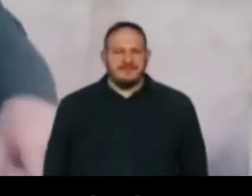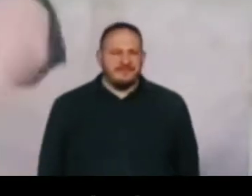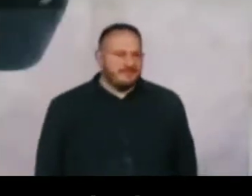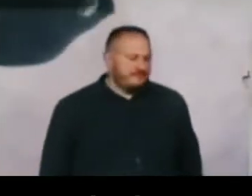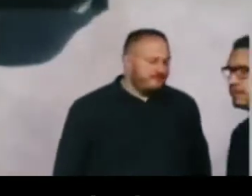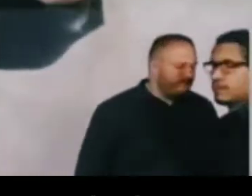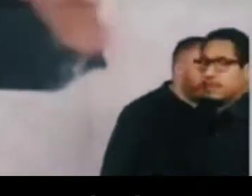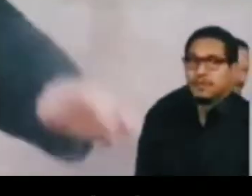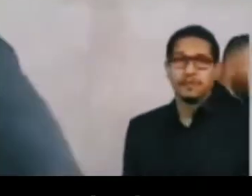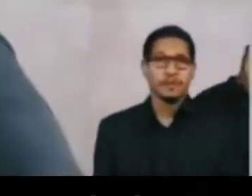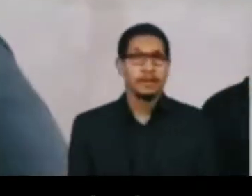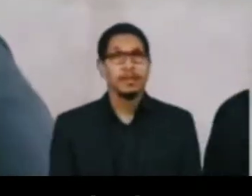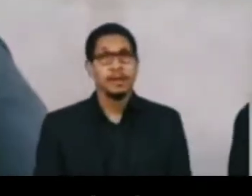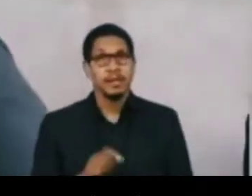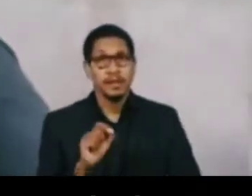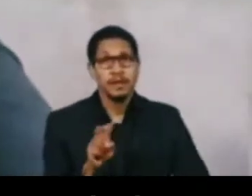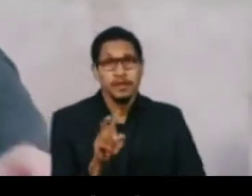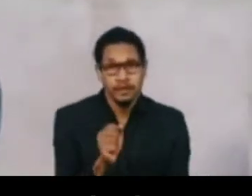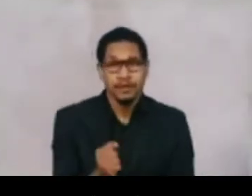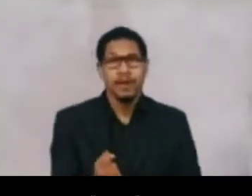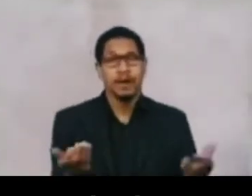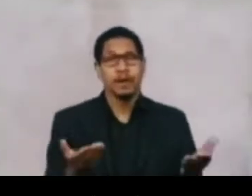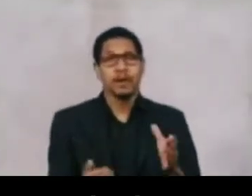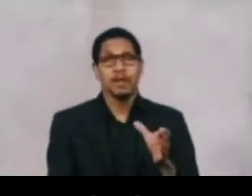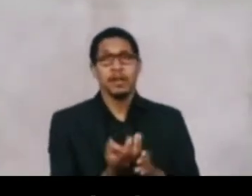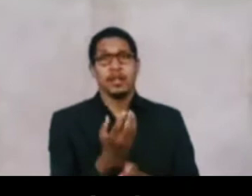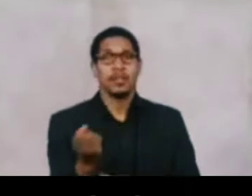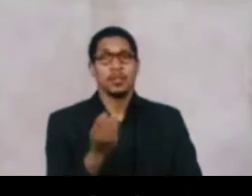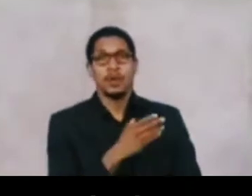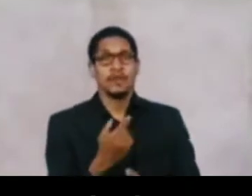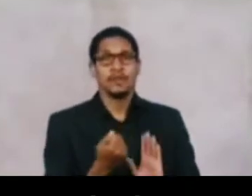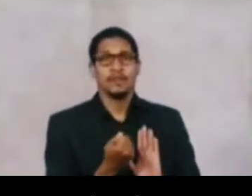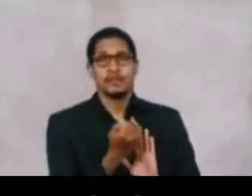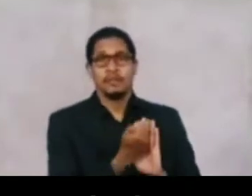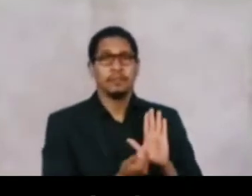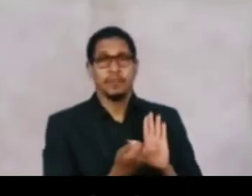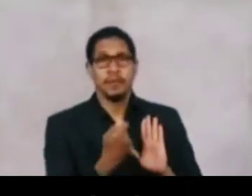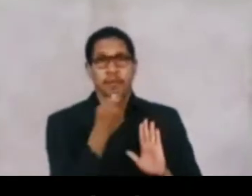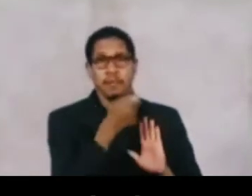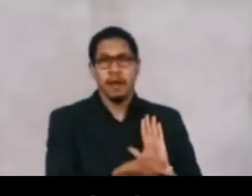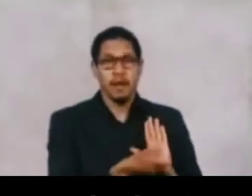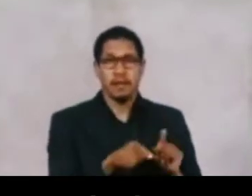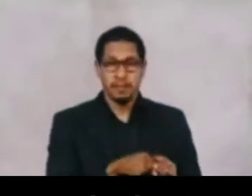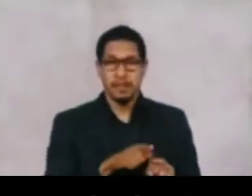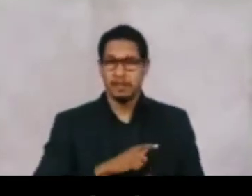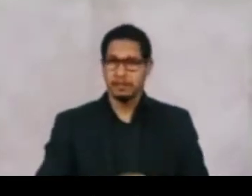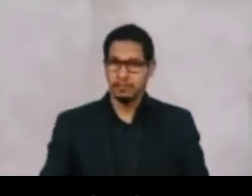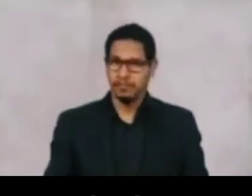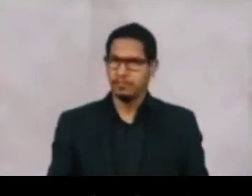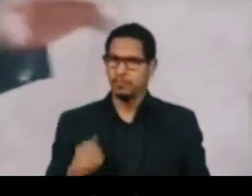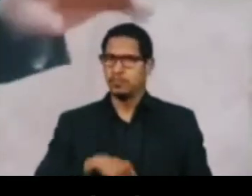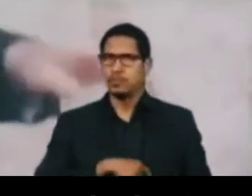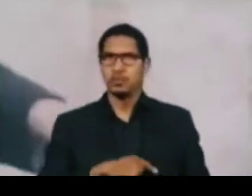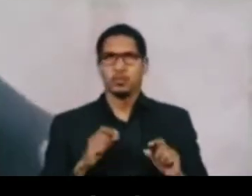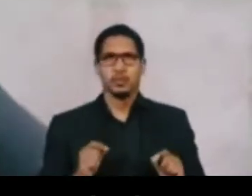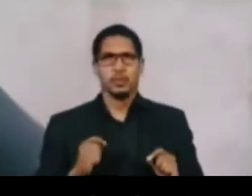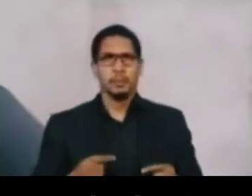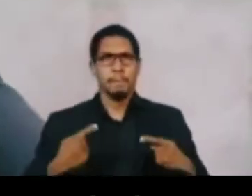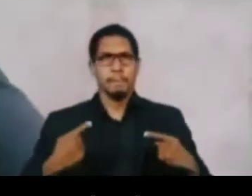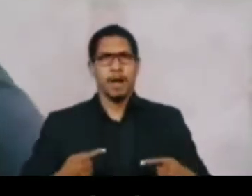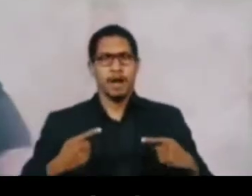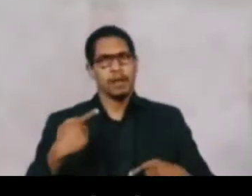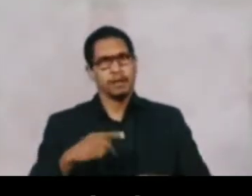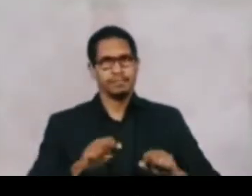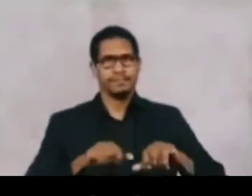nova taxa, uma nova martaxa que vai chegar na cidade de São Paulo. Então, dito isso, a gente vai fazer esse enfrentamento aqui no plenário da